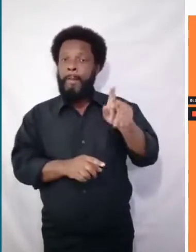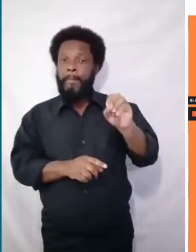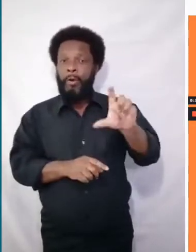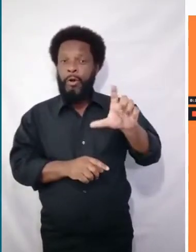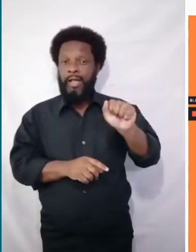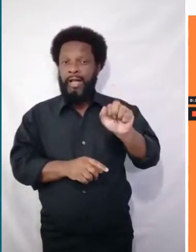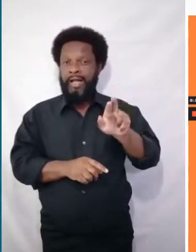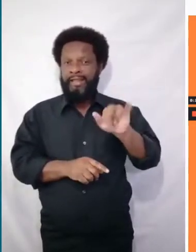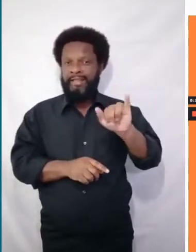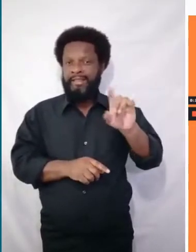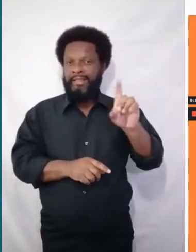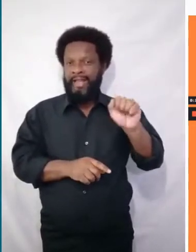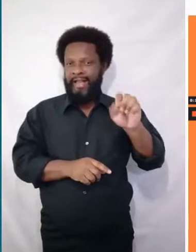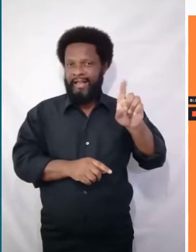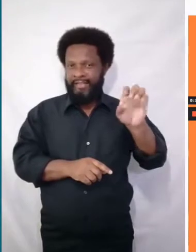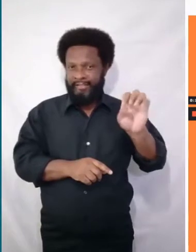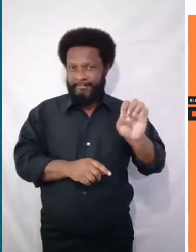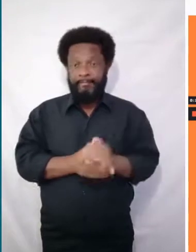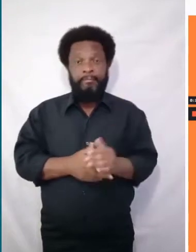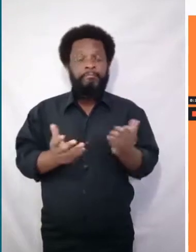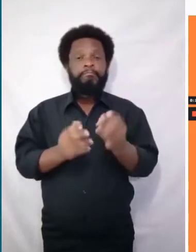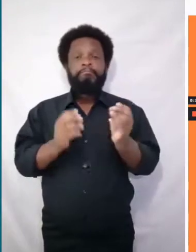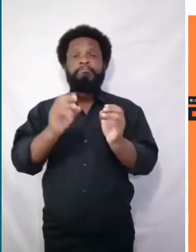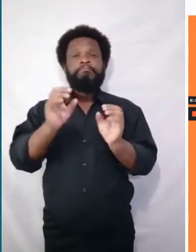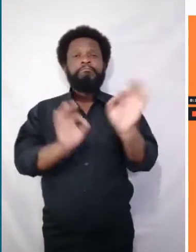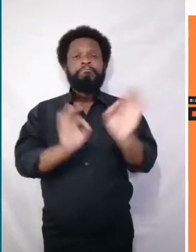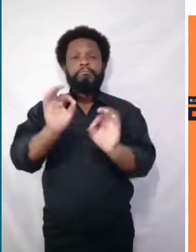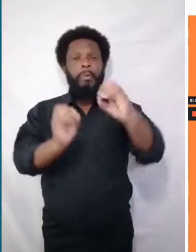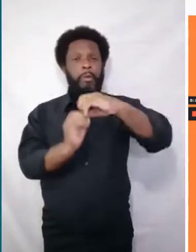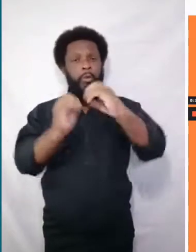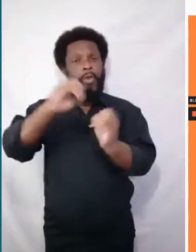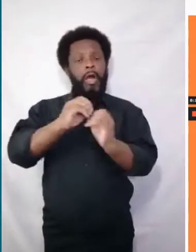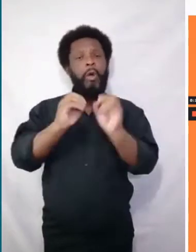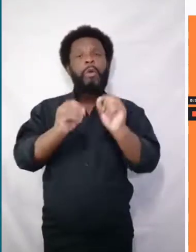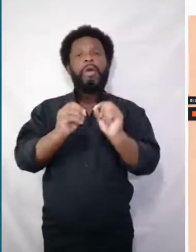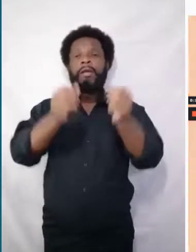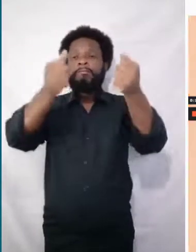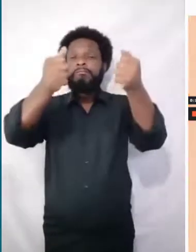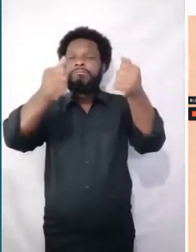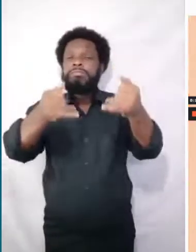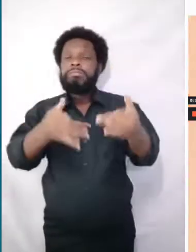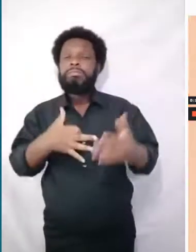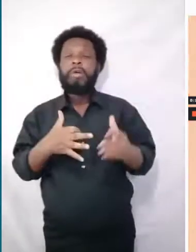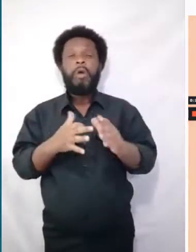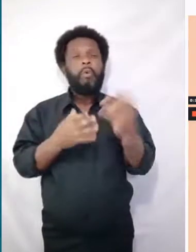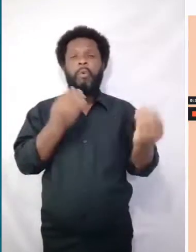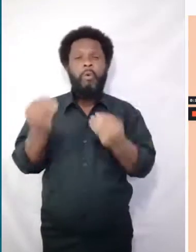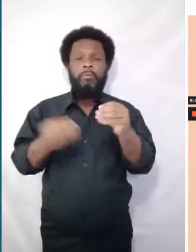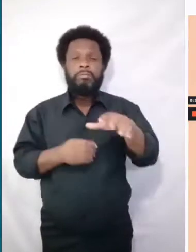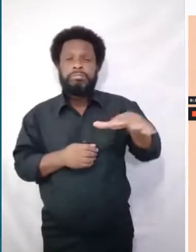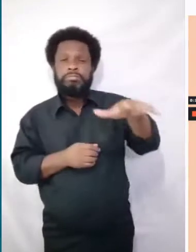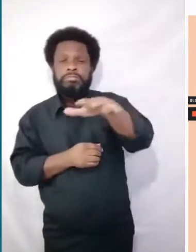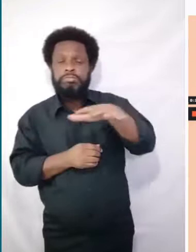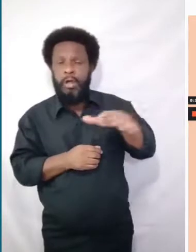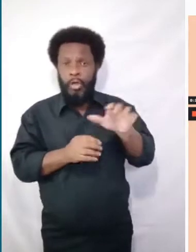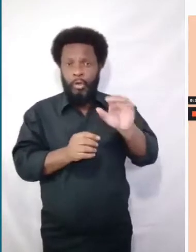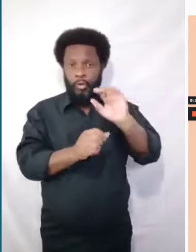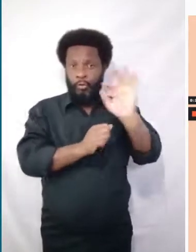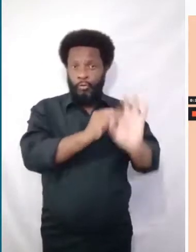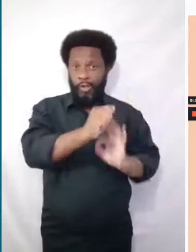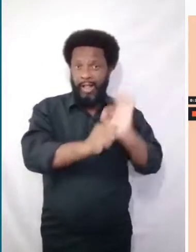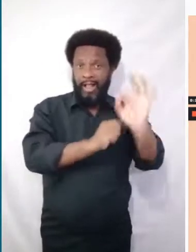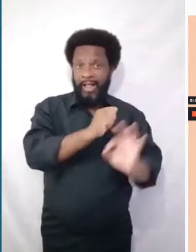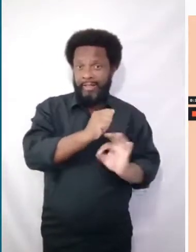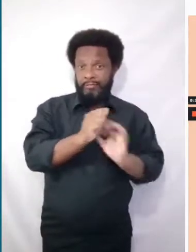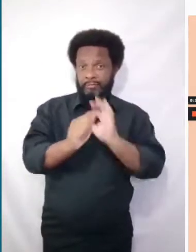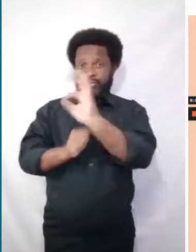geometria e polaridade molecular. Bem, a geometria molecular ela descreve o arranjo espacial do